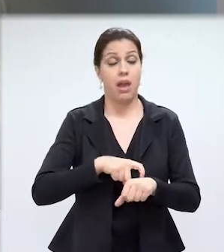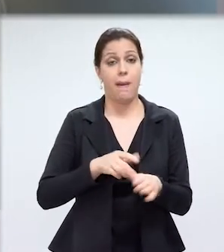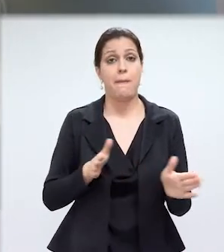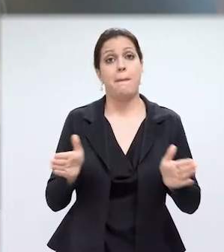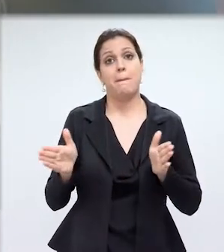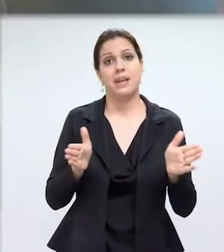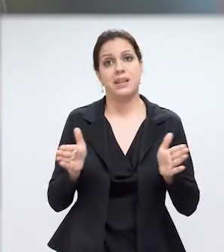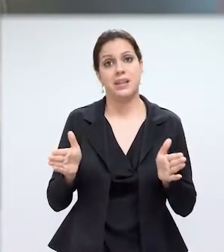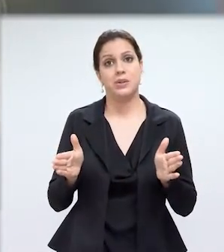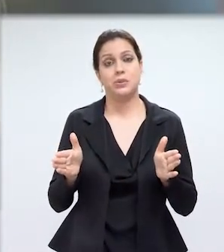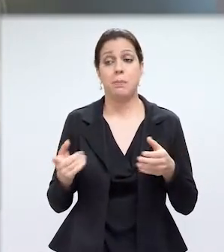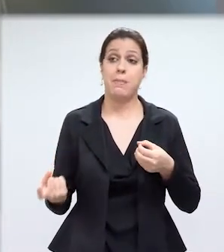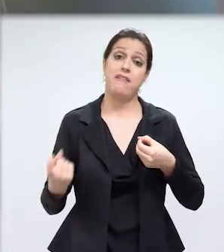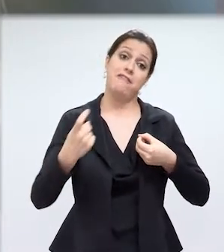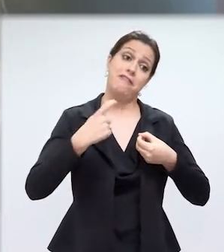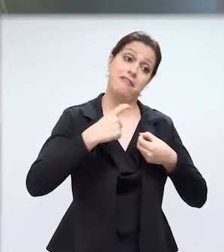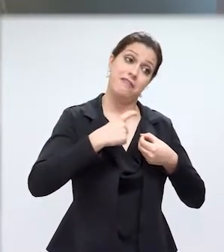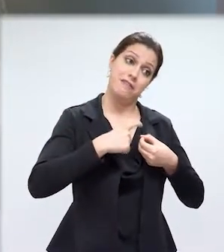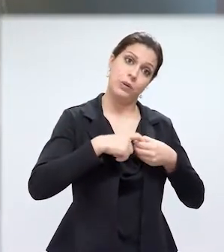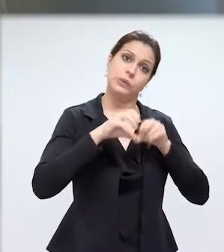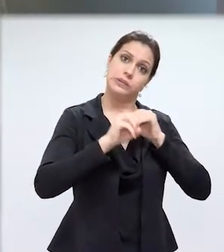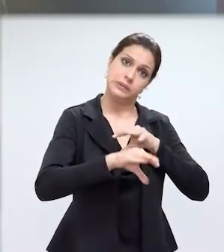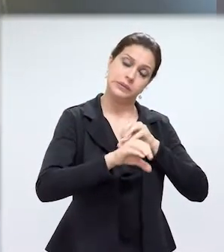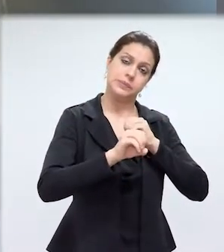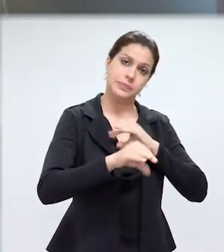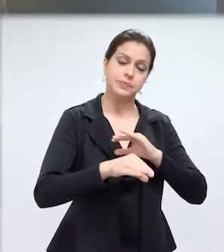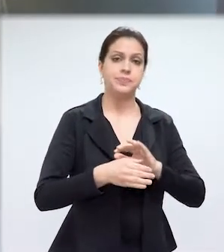vai ter que ter um tempo, né?